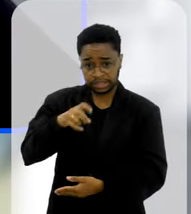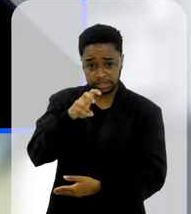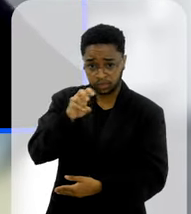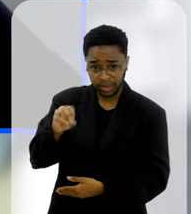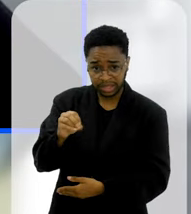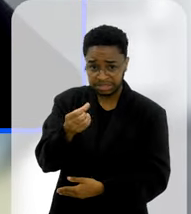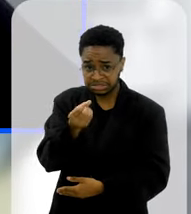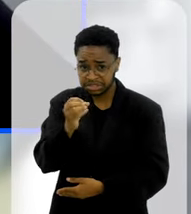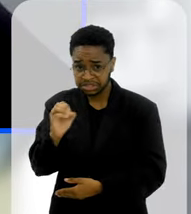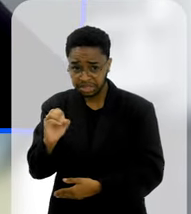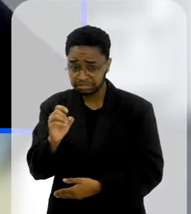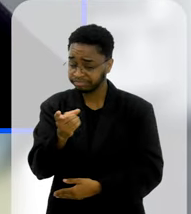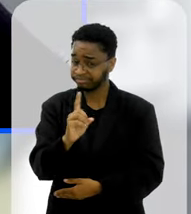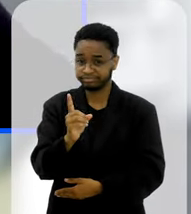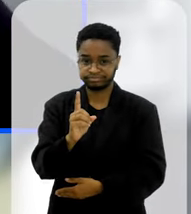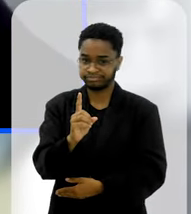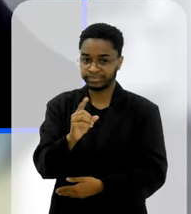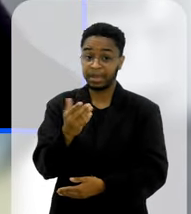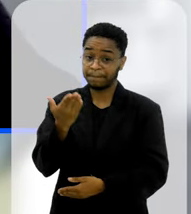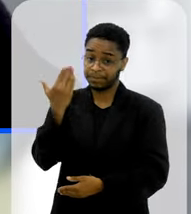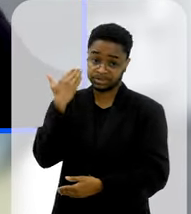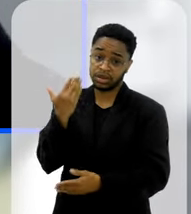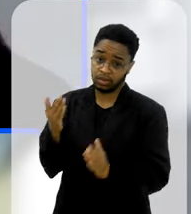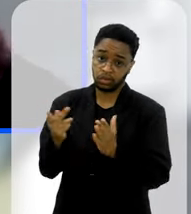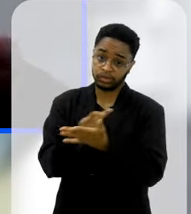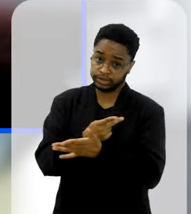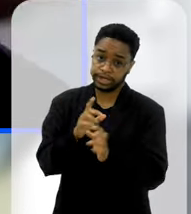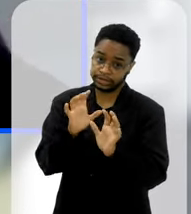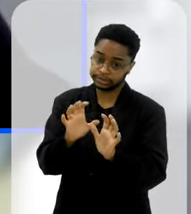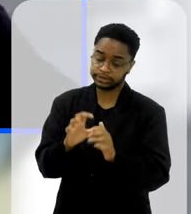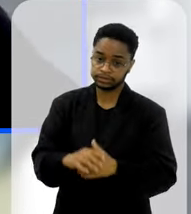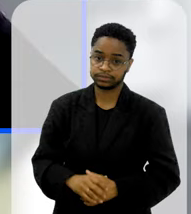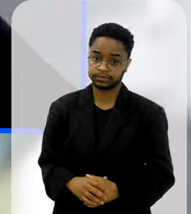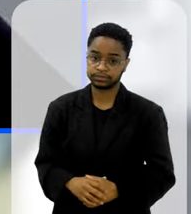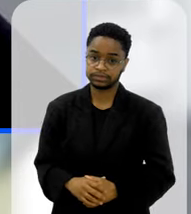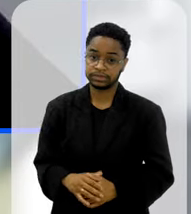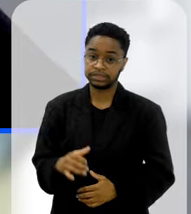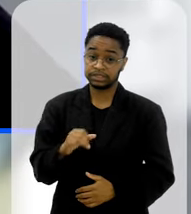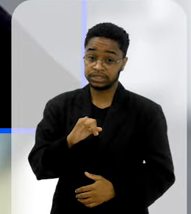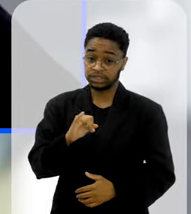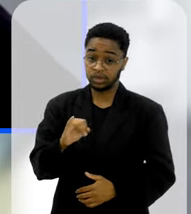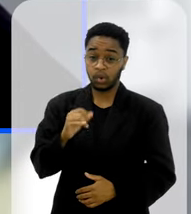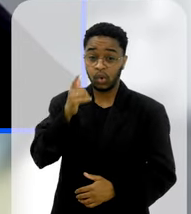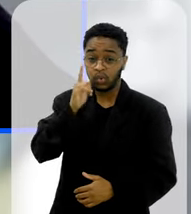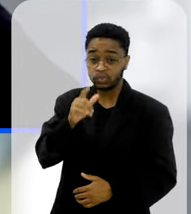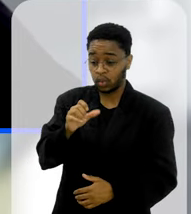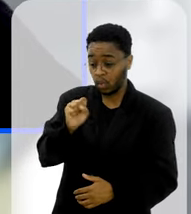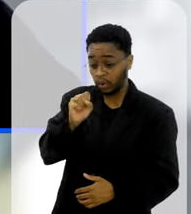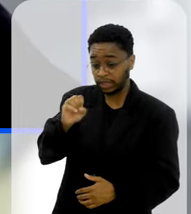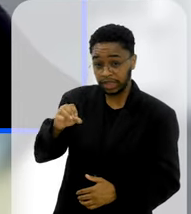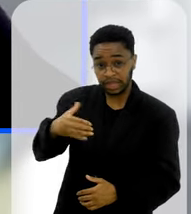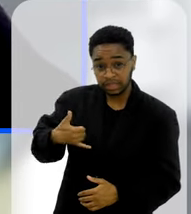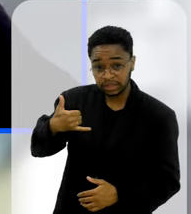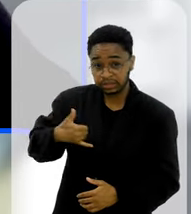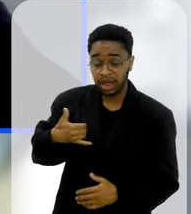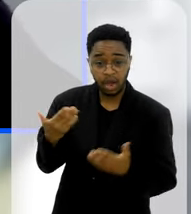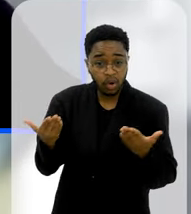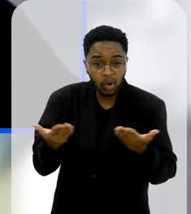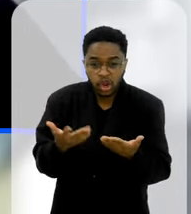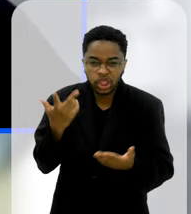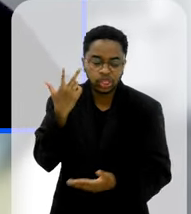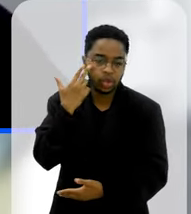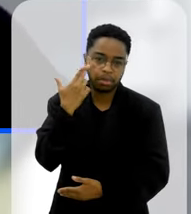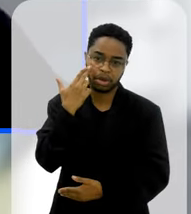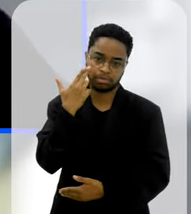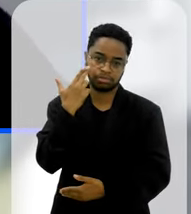não se morre mais aos 50, 60, 65 anos, como acontecia há 50 anos atrás. Chegar aos 80, 85 se